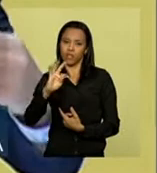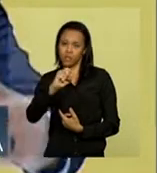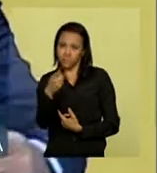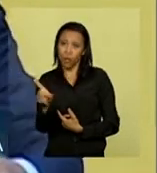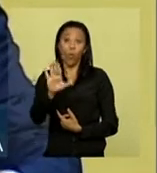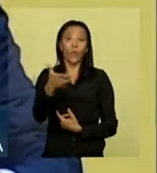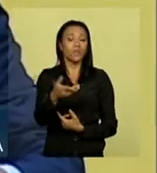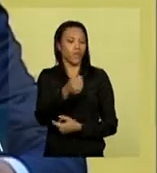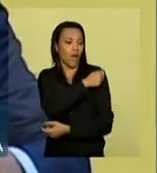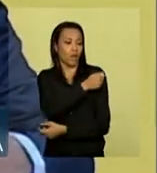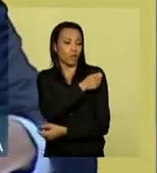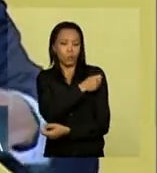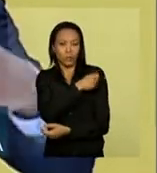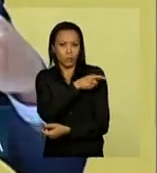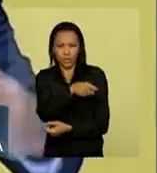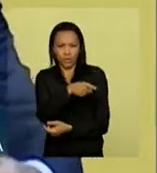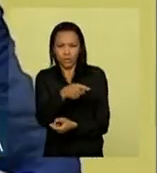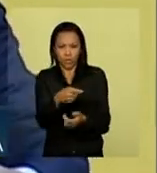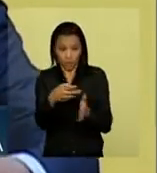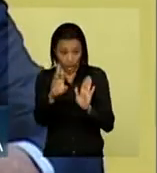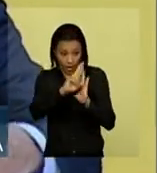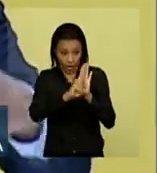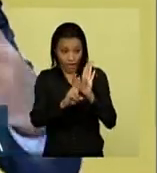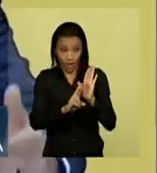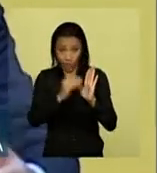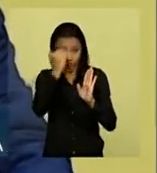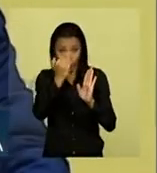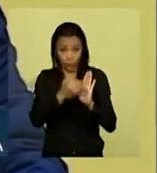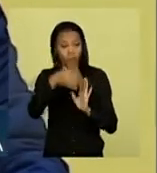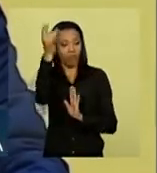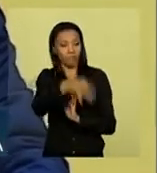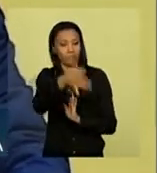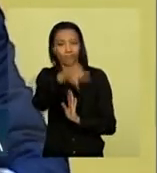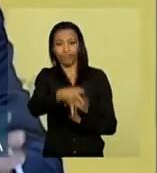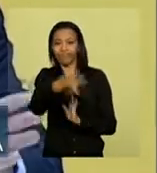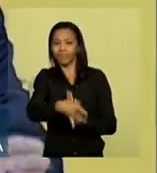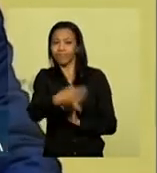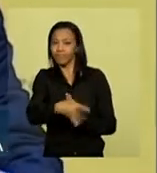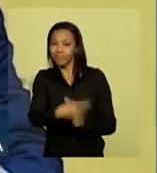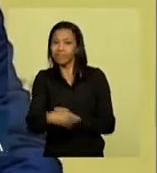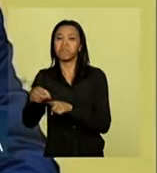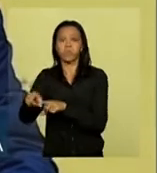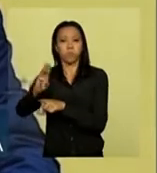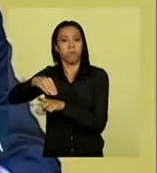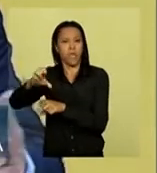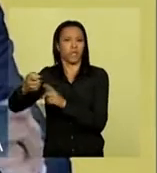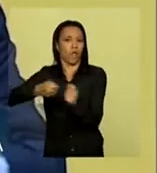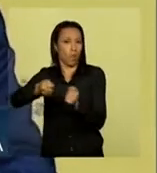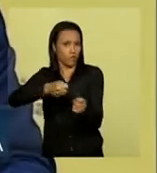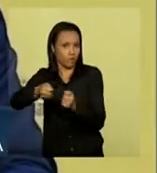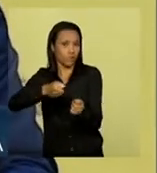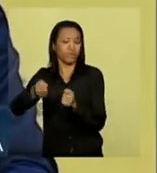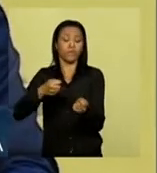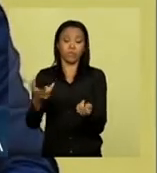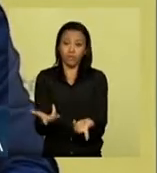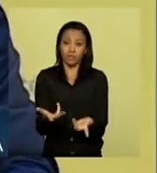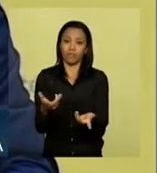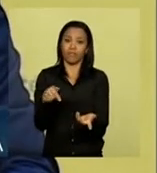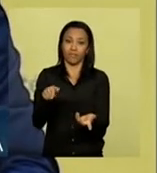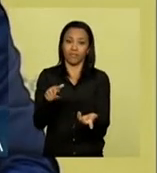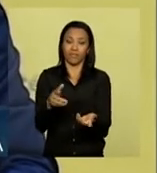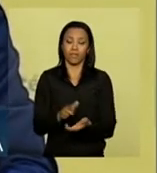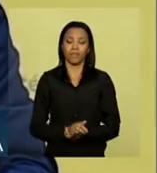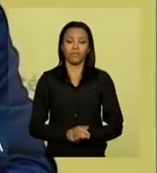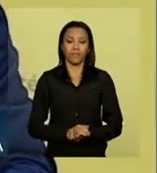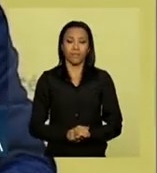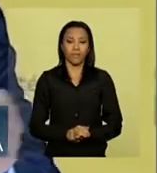excluídos do sistema o que não preenche as condições como é que a gente monitória como é que a gente fiscaliza e diz que o FIES e o ProUni não precisariam mais de